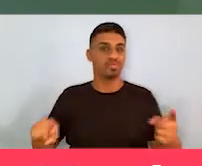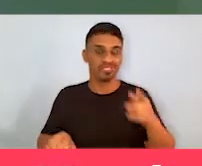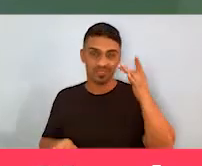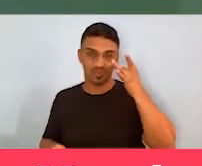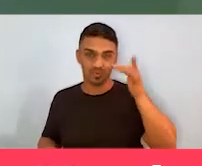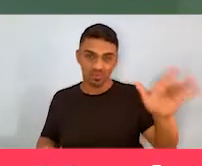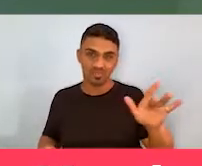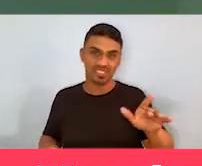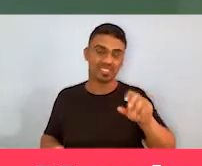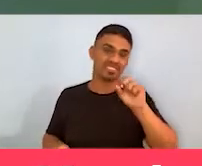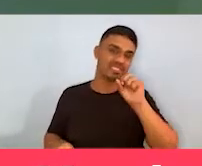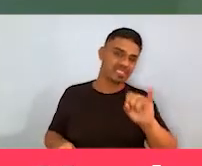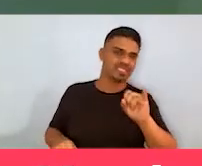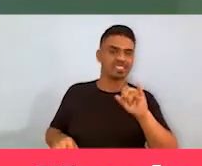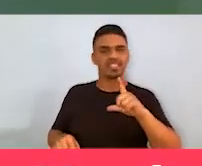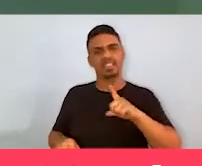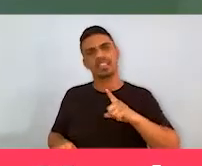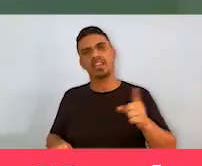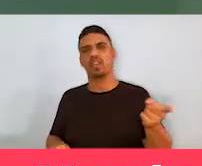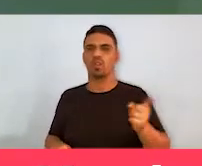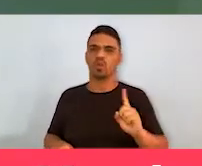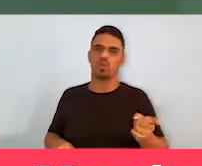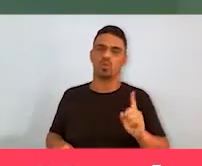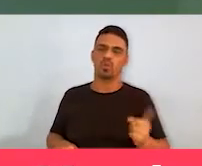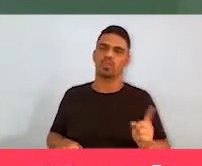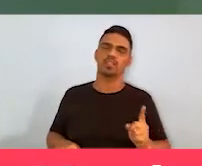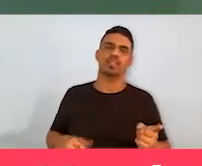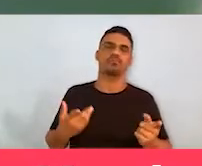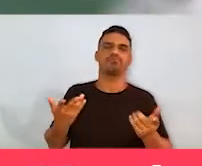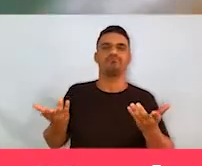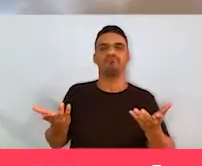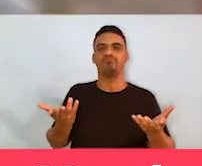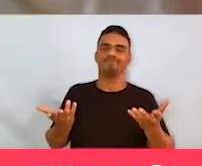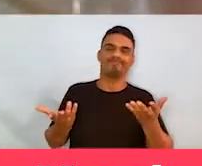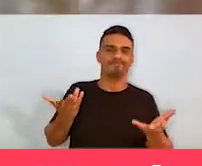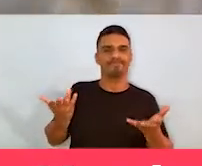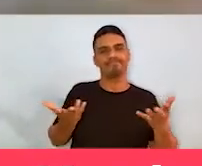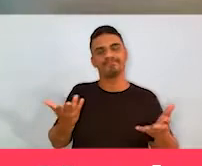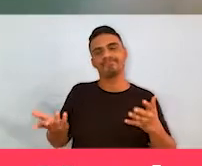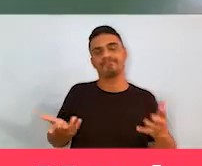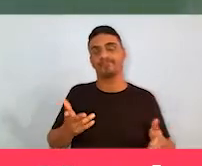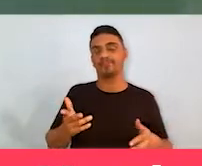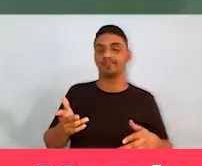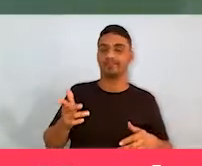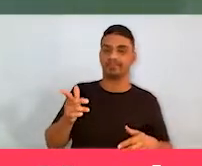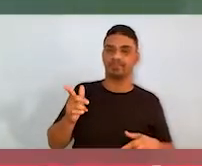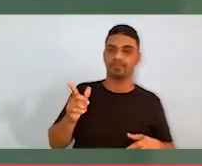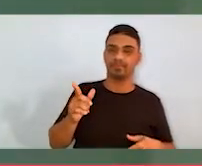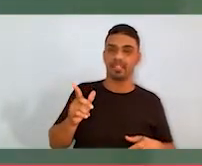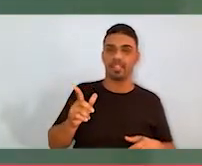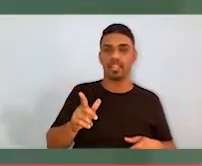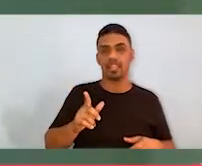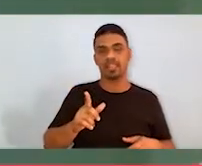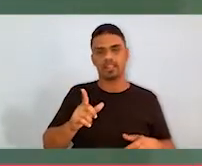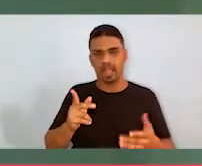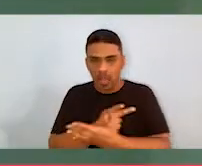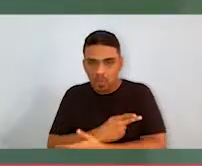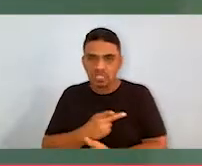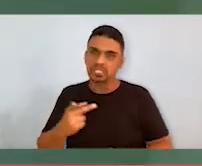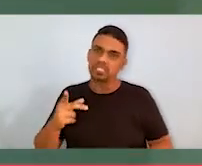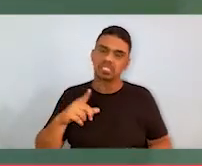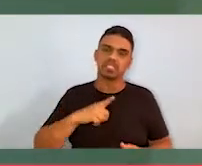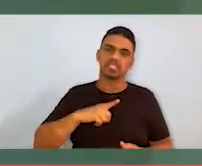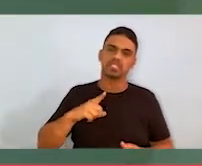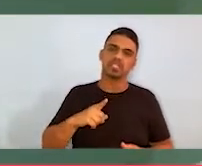se já tem o Discord da Beat Kingdom, eu não fiquei sabendo se ainda está rolando